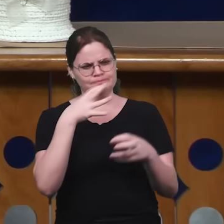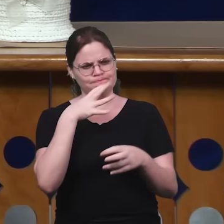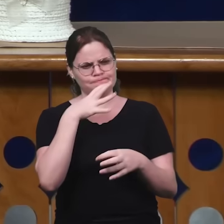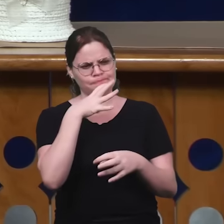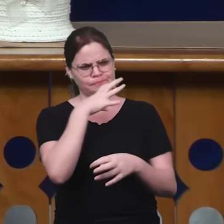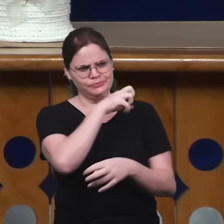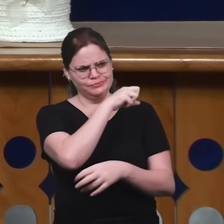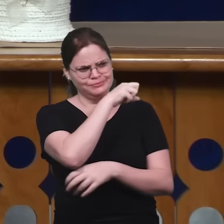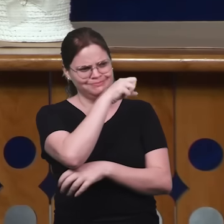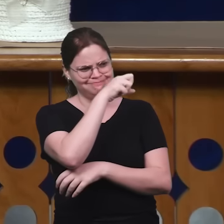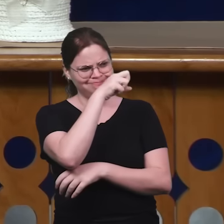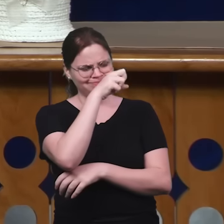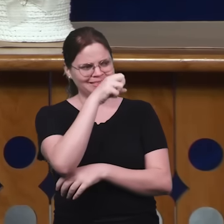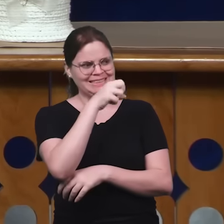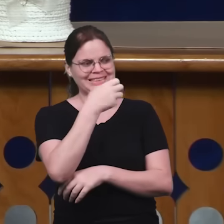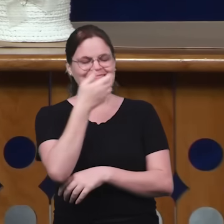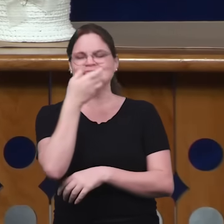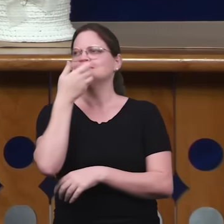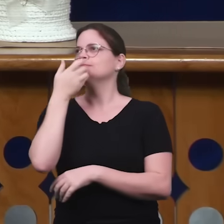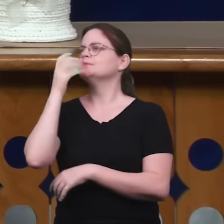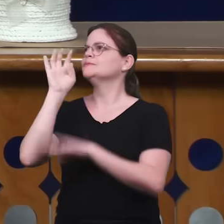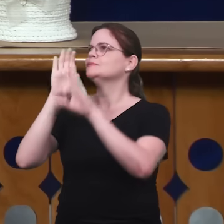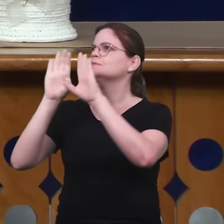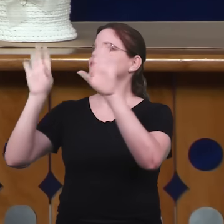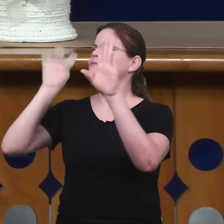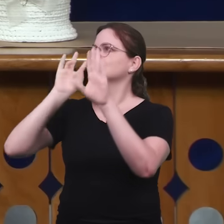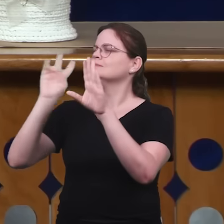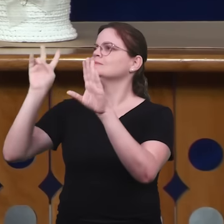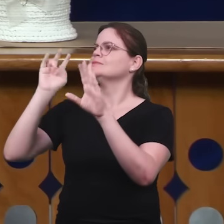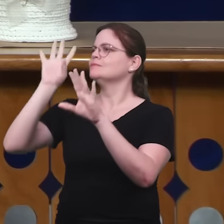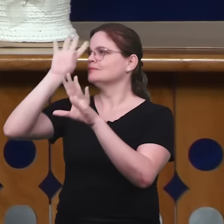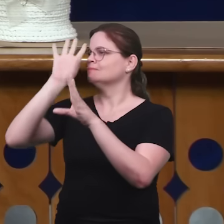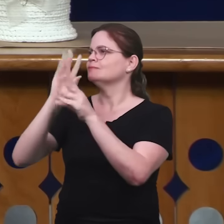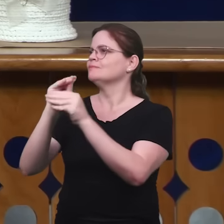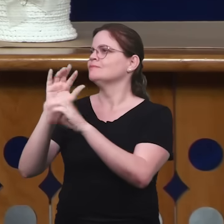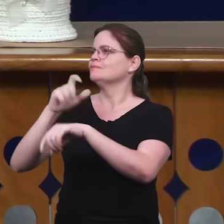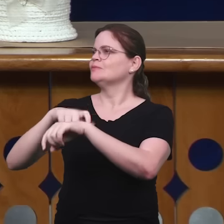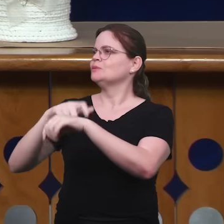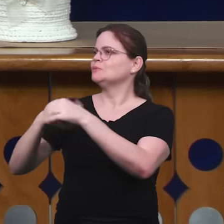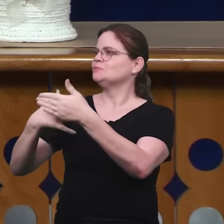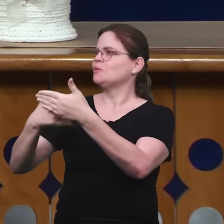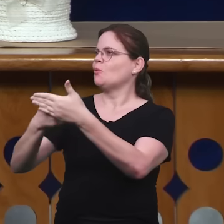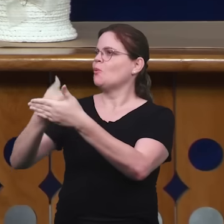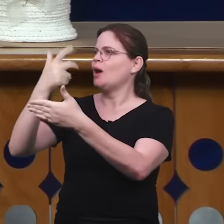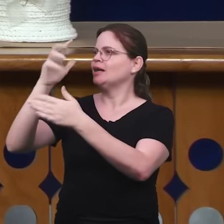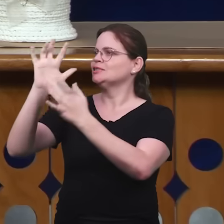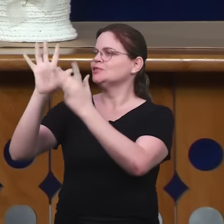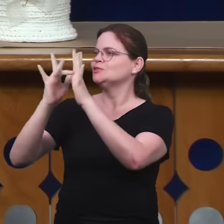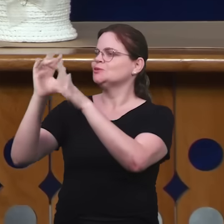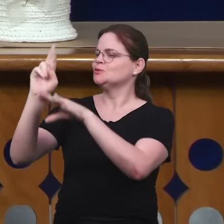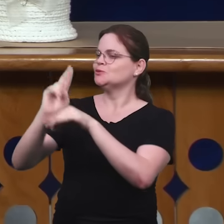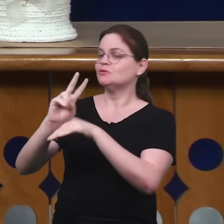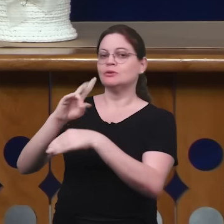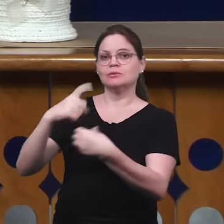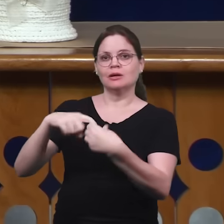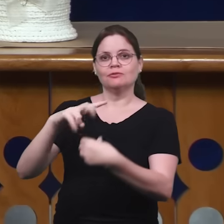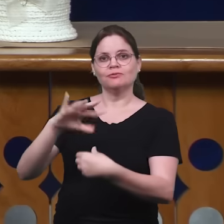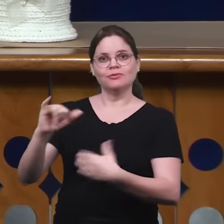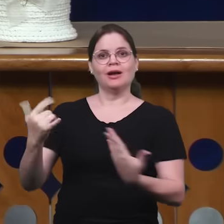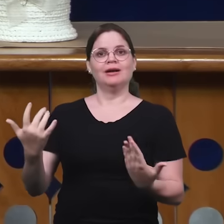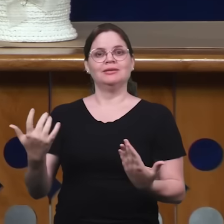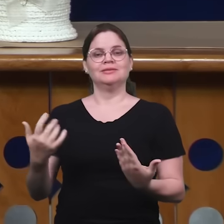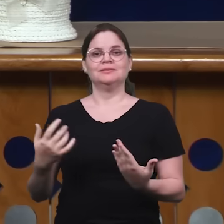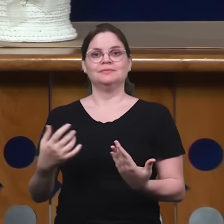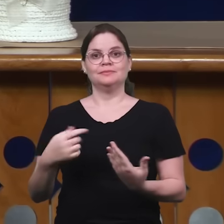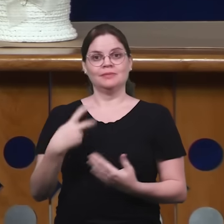acontecendo, levantai as vossas cabeças, olhai para o alto, porque próximo está a vinda do vosso Senhor, próximo está